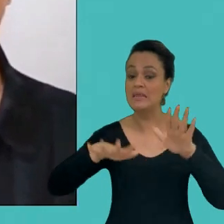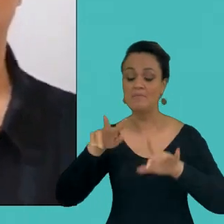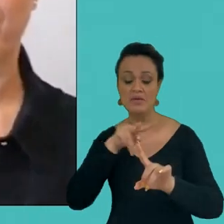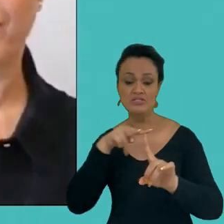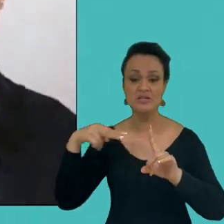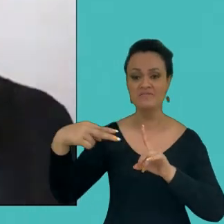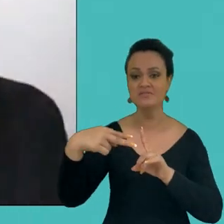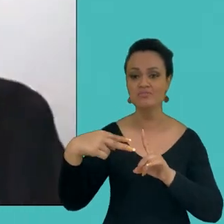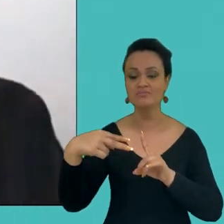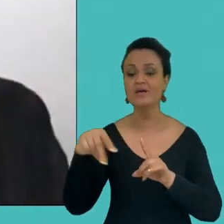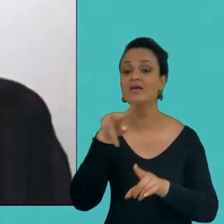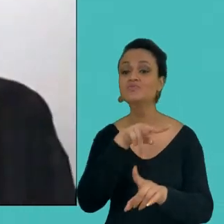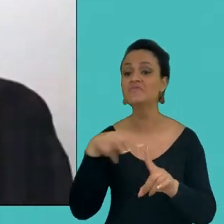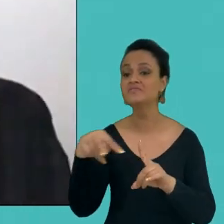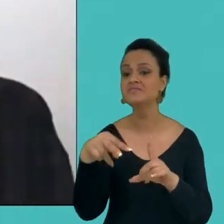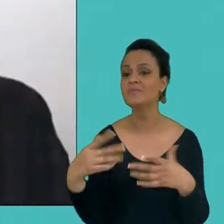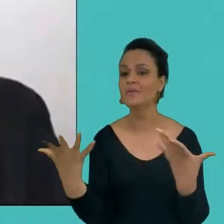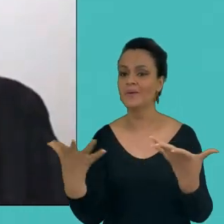Vac?